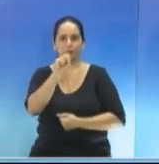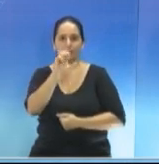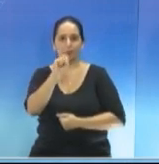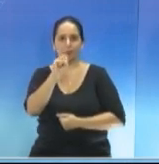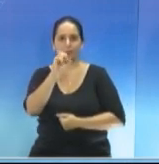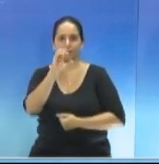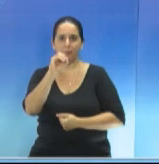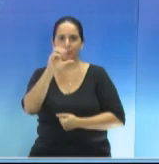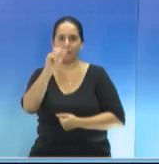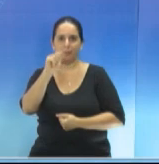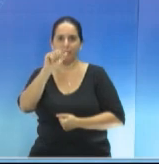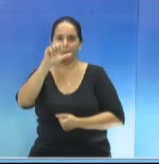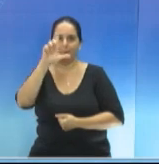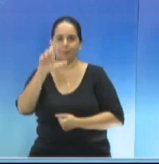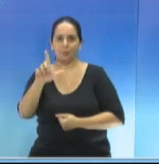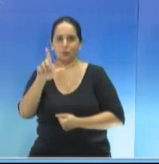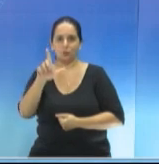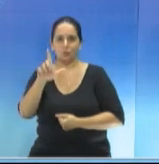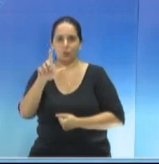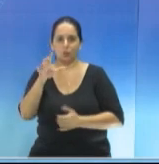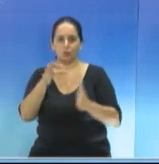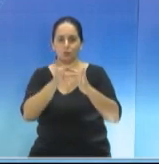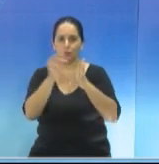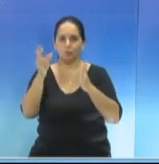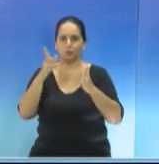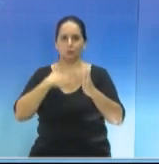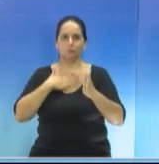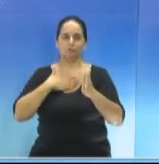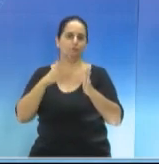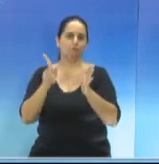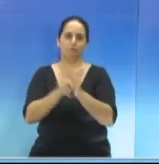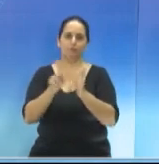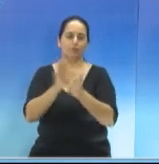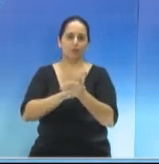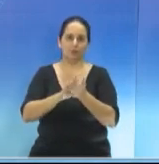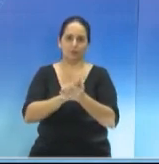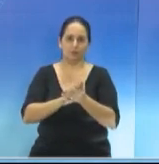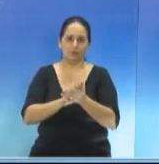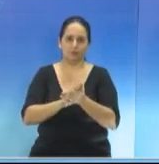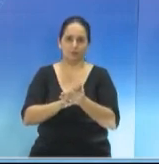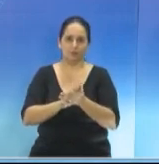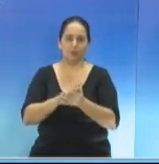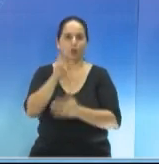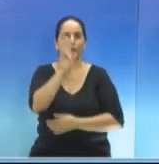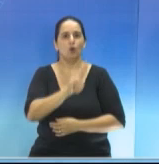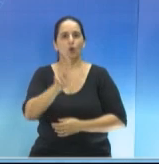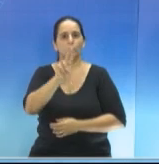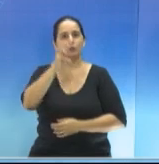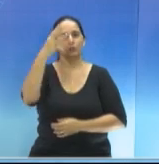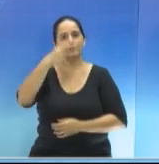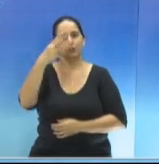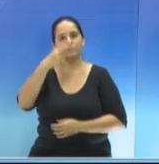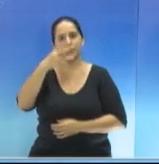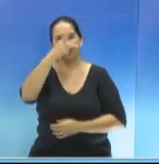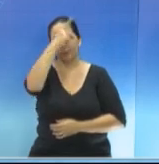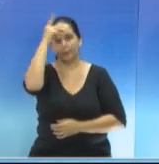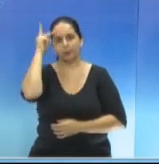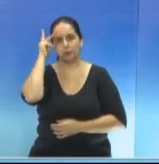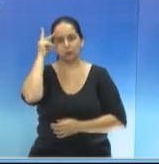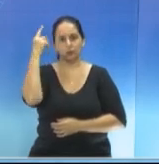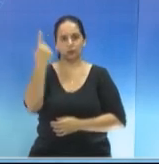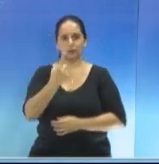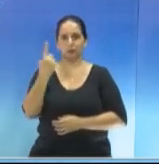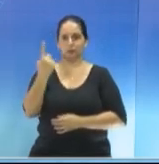é um resumo, é um artigo. Então, todo resumo, todo artigo, nós vamos usar o quê? A terceira pessoa do singular ou do plural, há